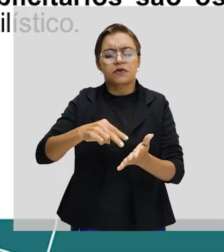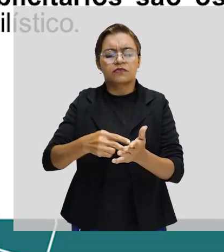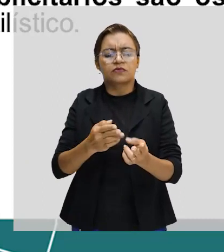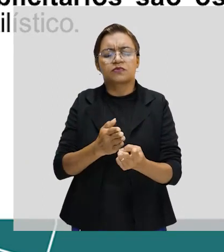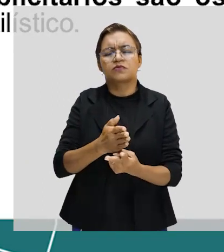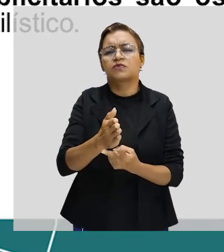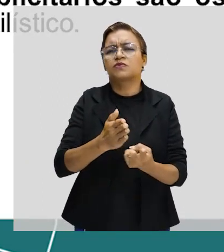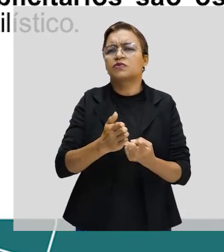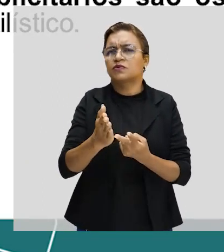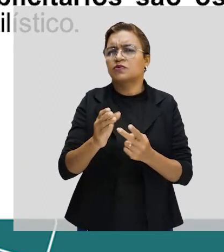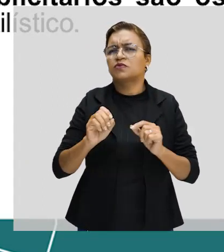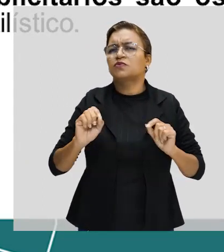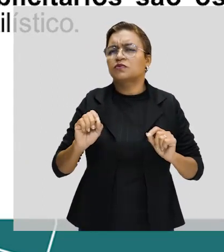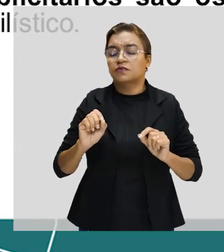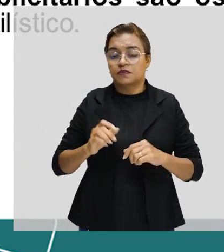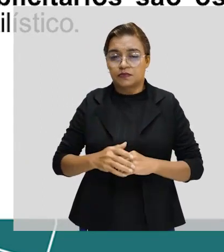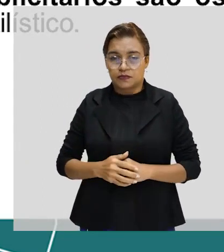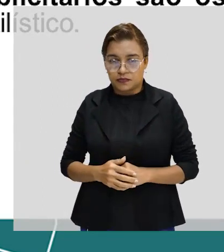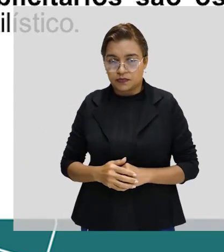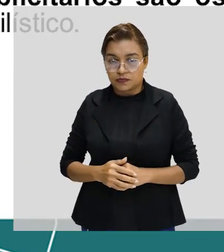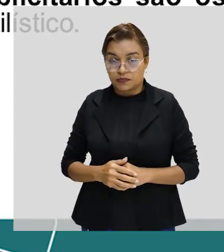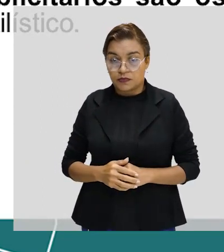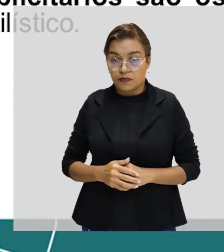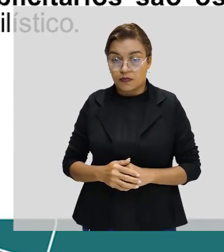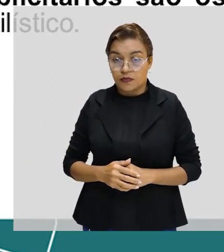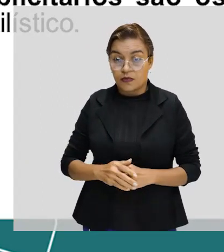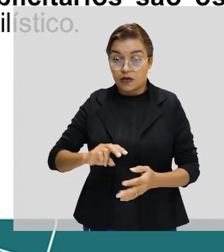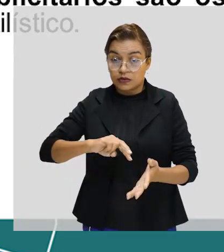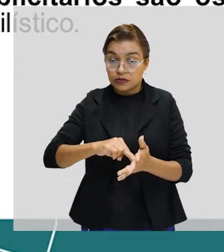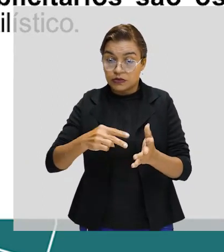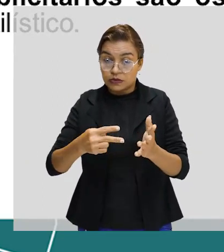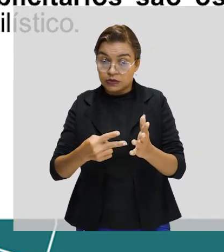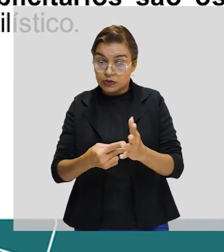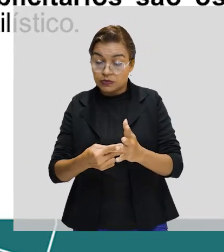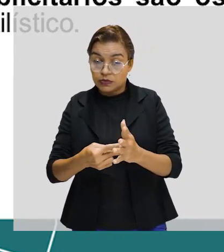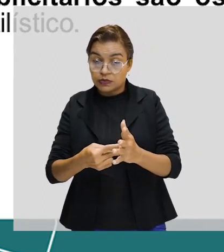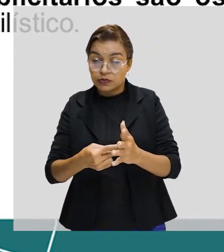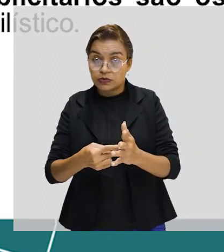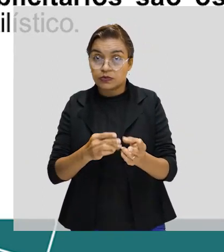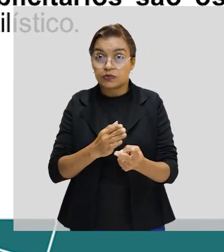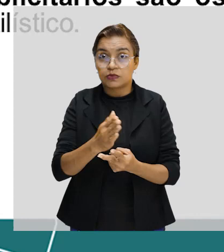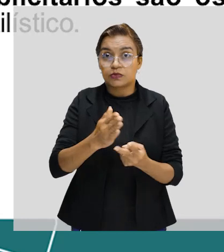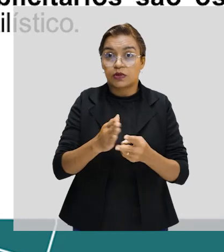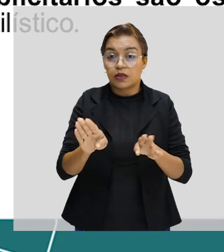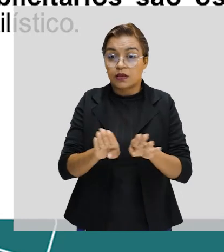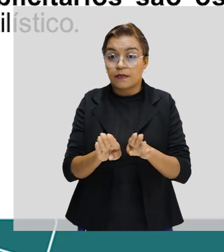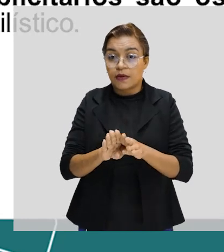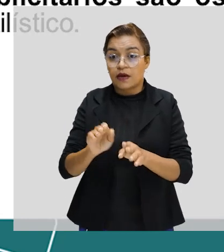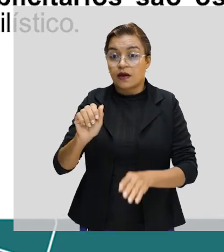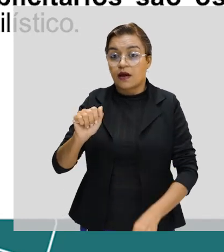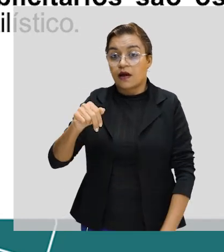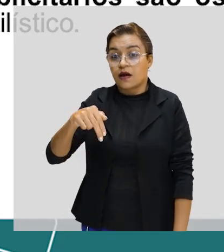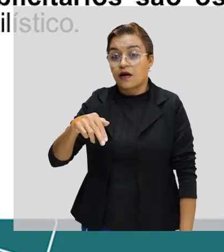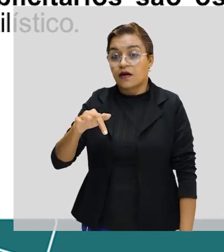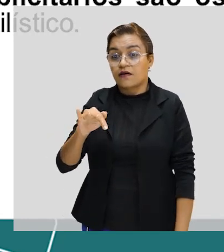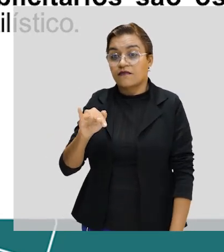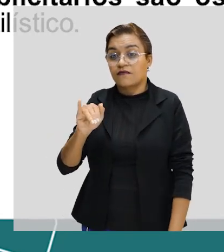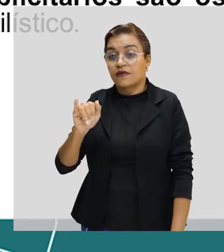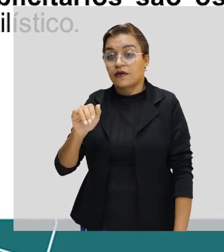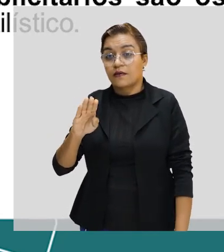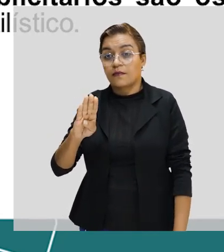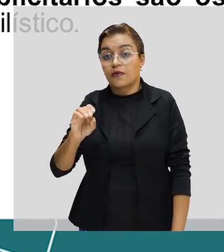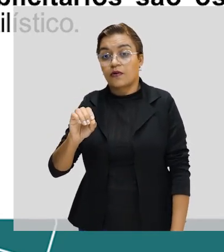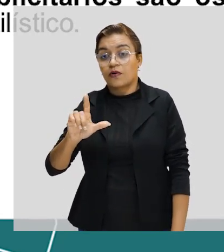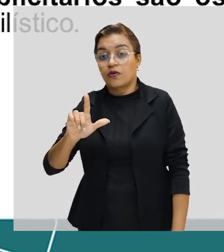ambiguidade? A ambiguidade, também chamada de anfibologia, consiste na possibilidade